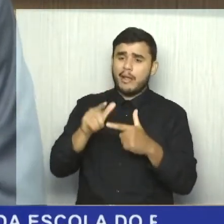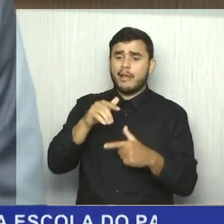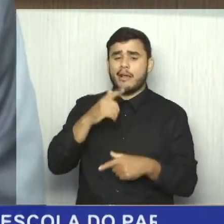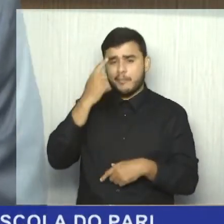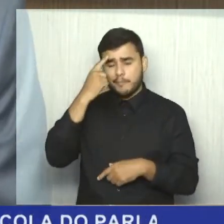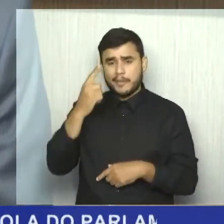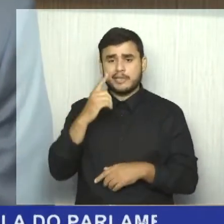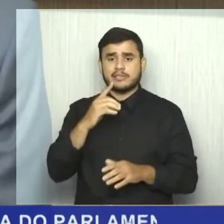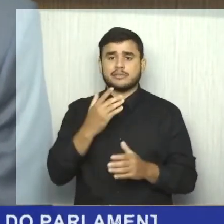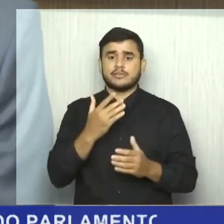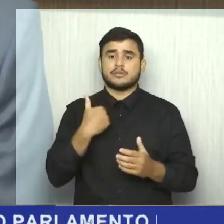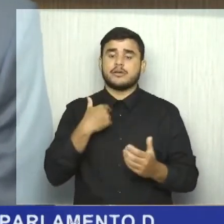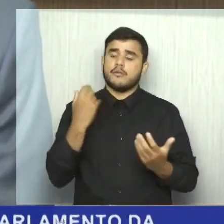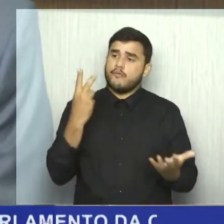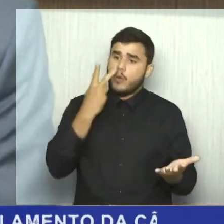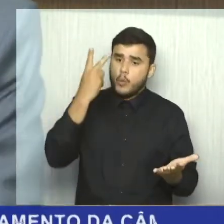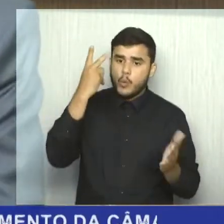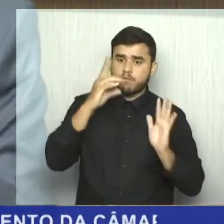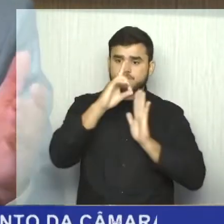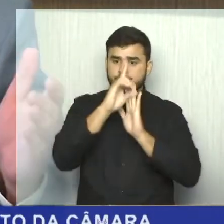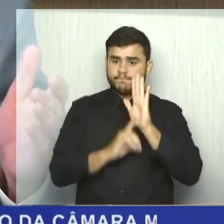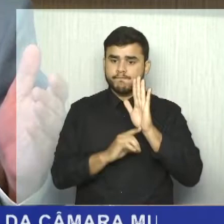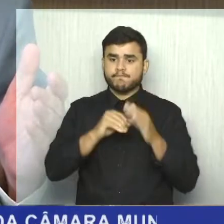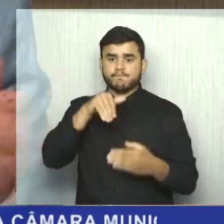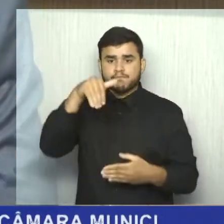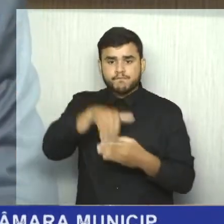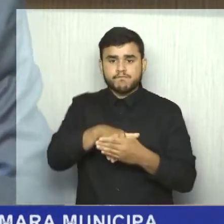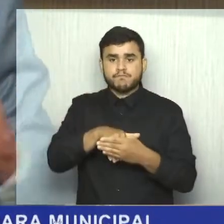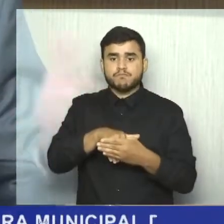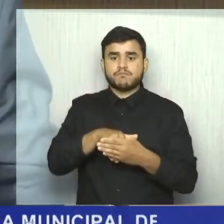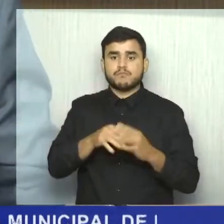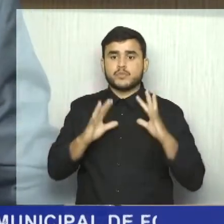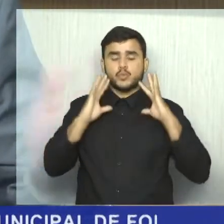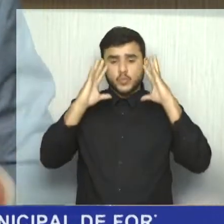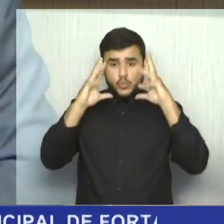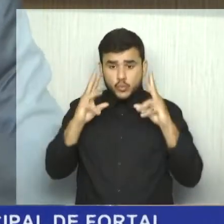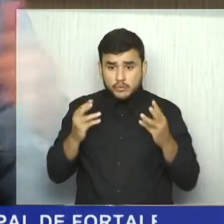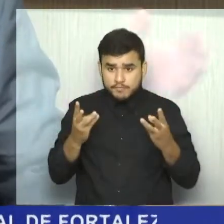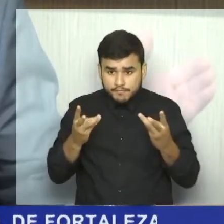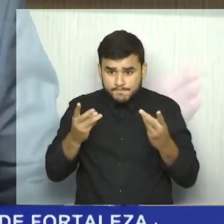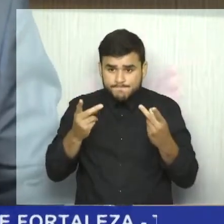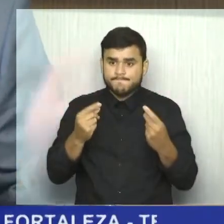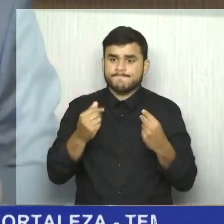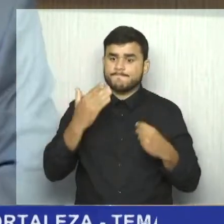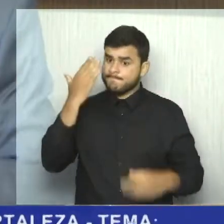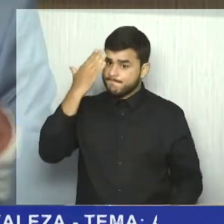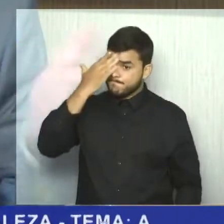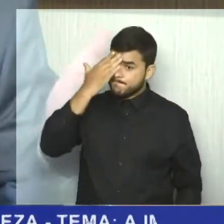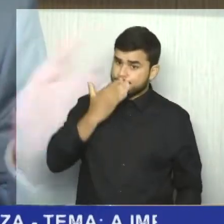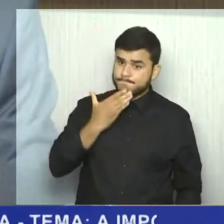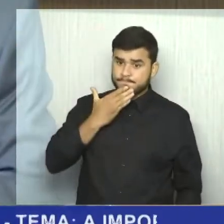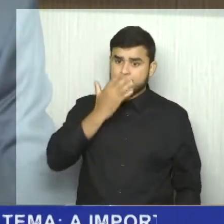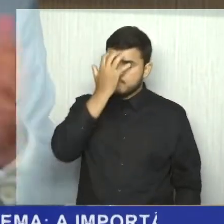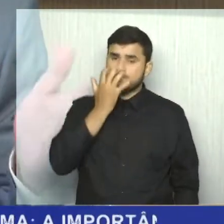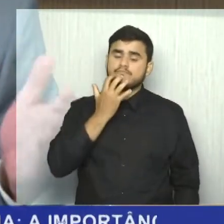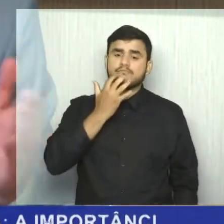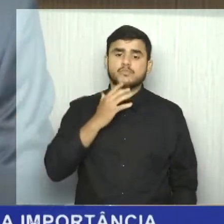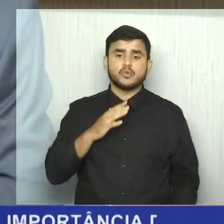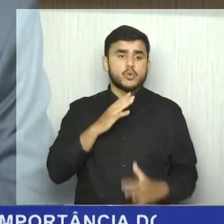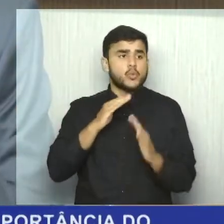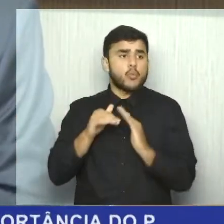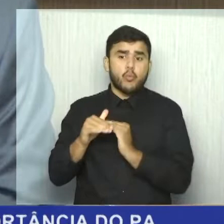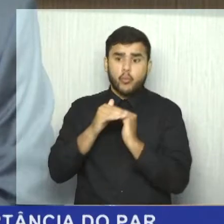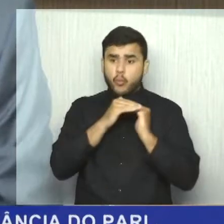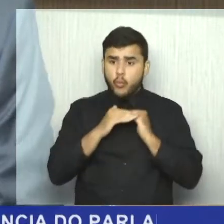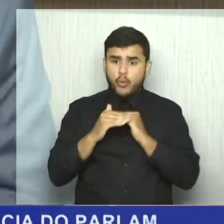direito de votar, não é? Que todo voto seja apurado de forma decente e que qualquer um valha igual ao outro,